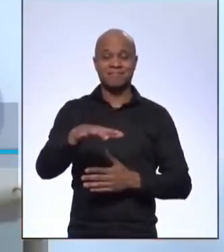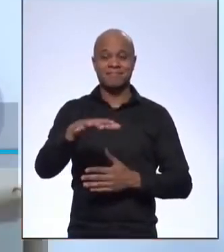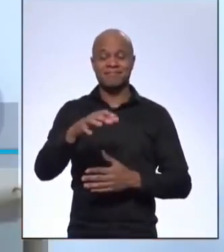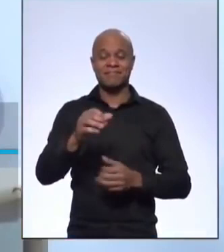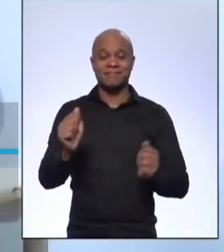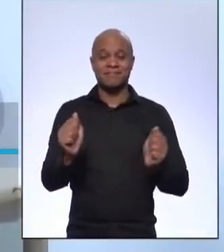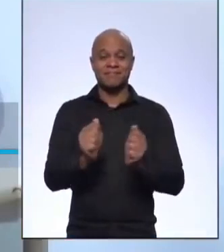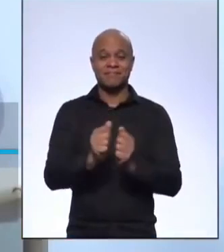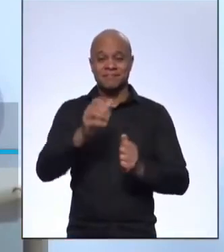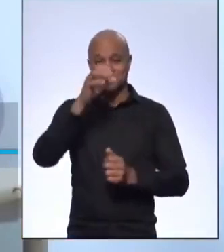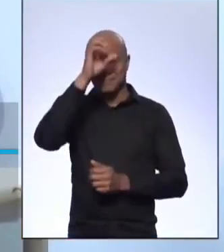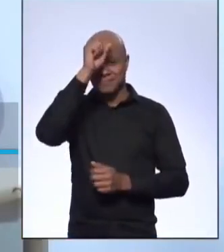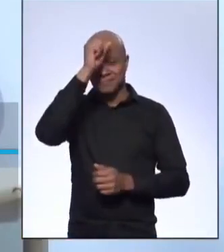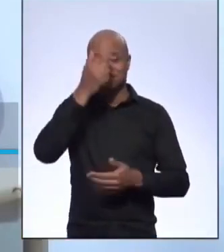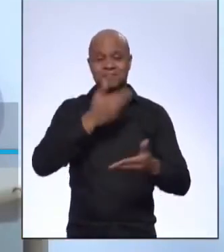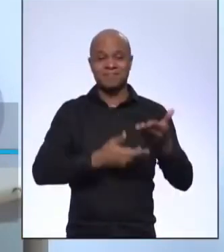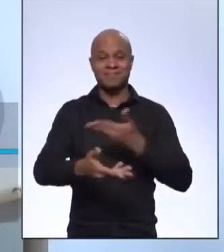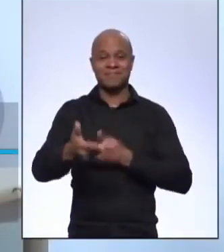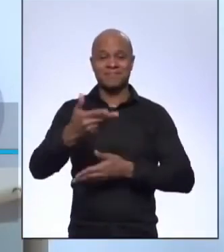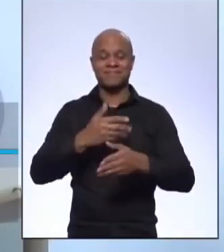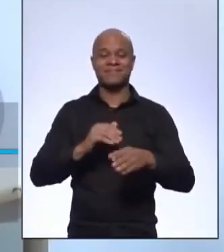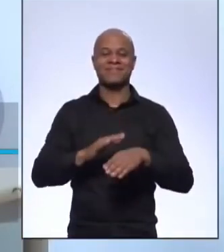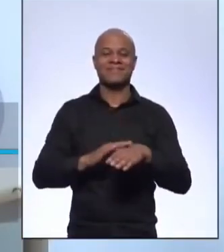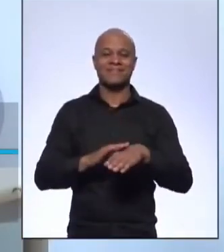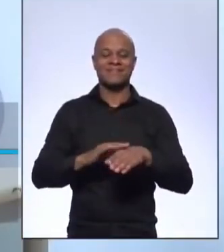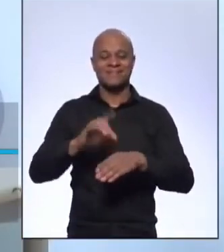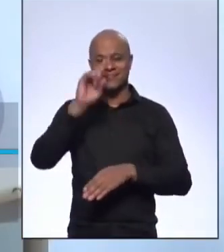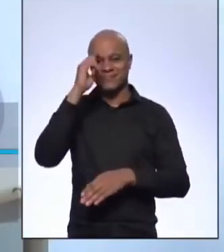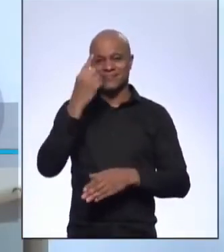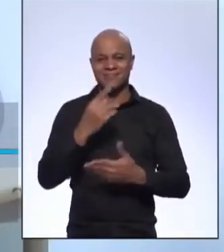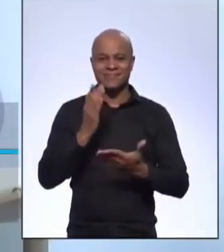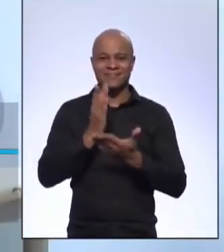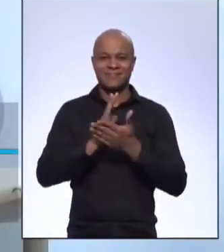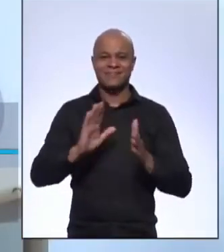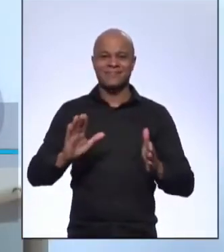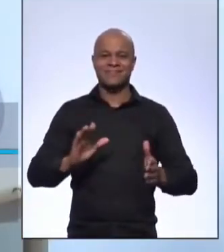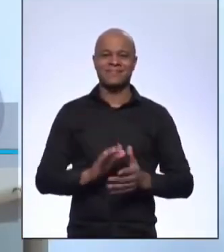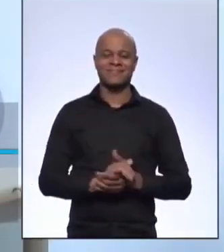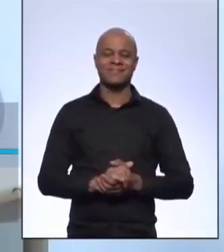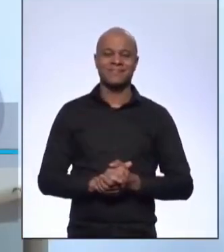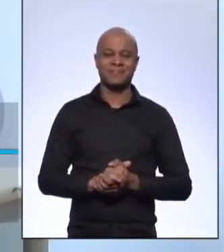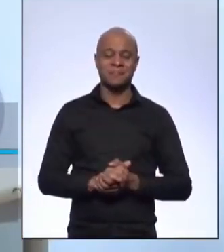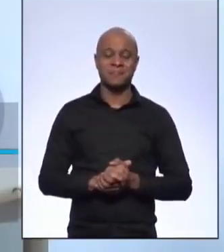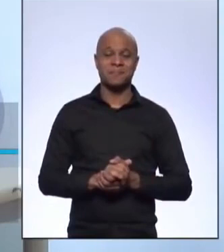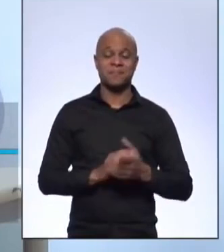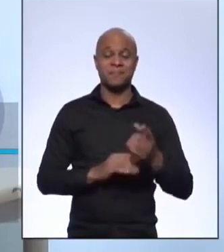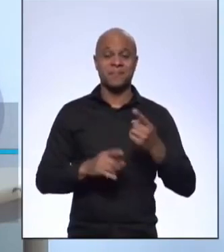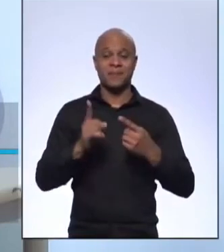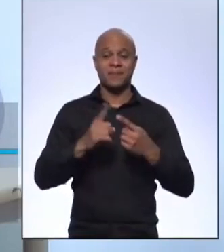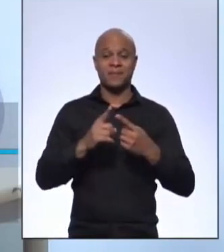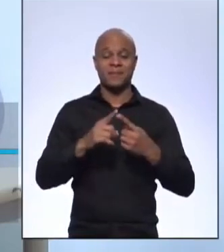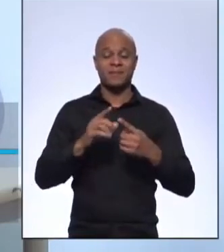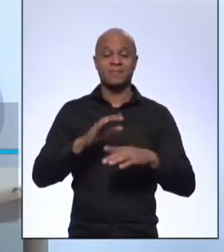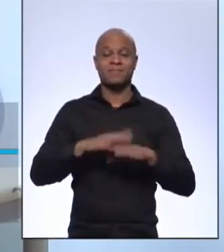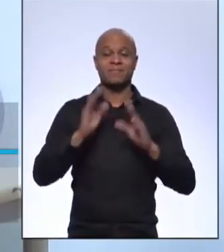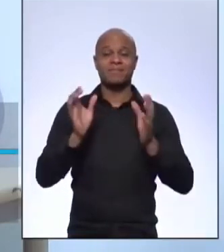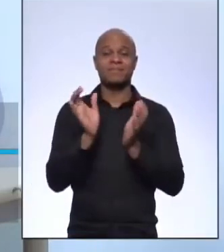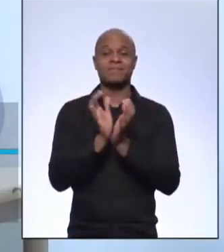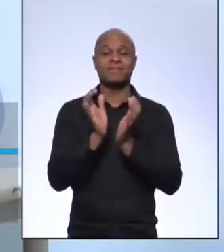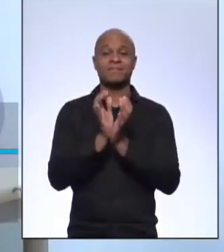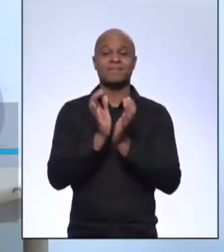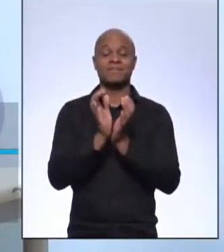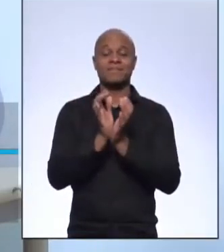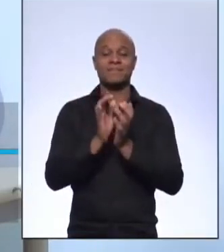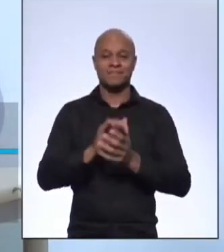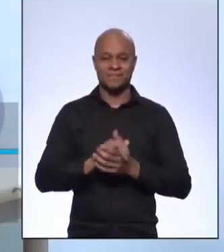de diálogo, um momento para esclarecer dúvidas. Então, na primeira questão, quais são os grupos envolvidos? Eu gostaria